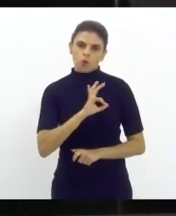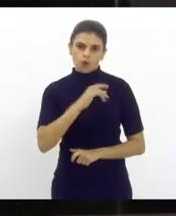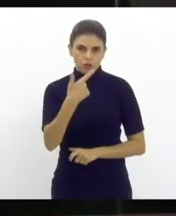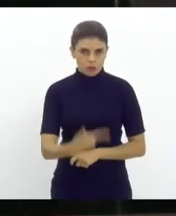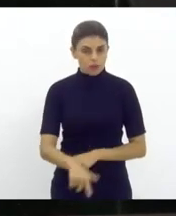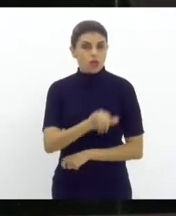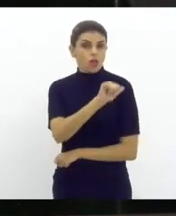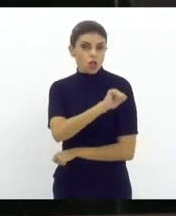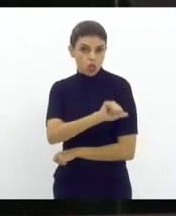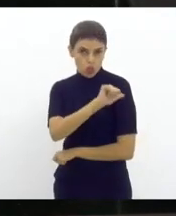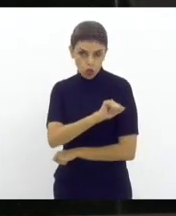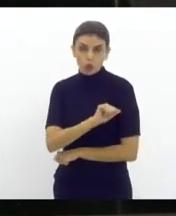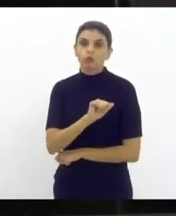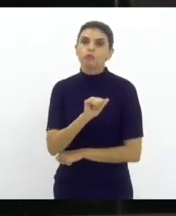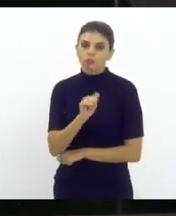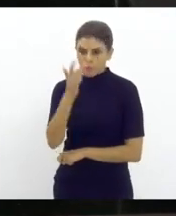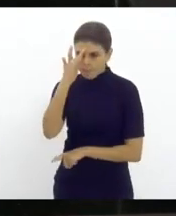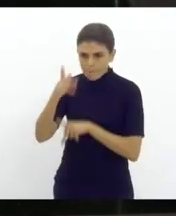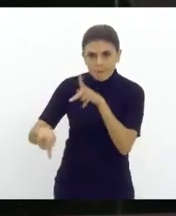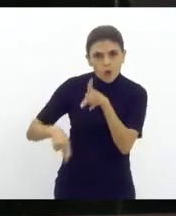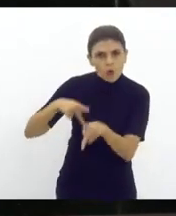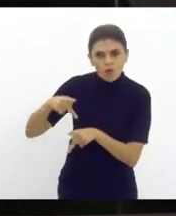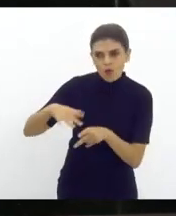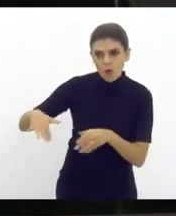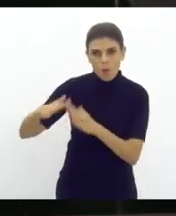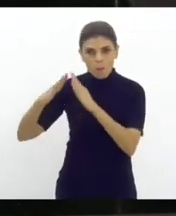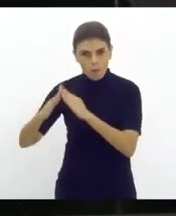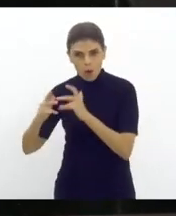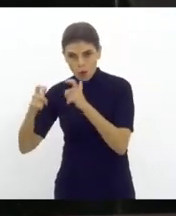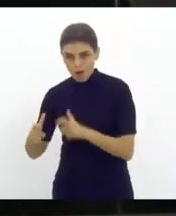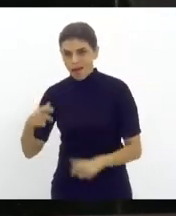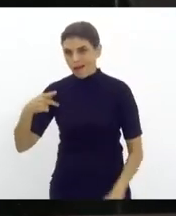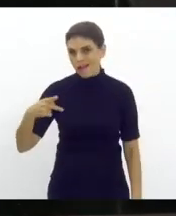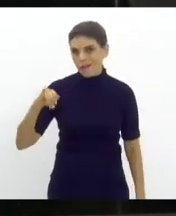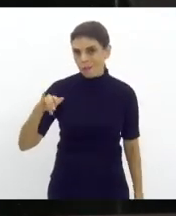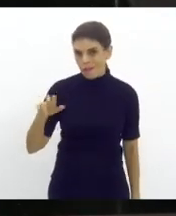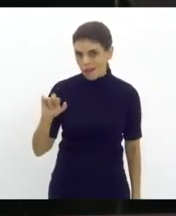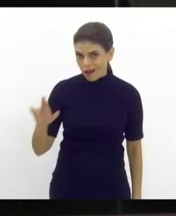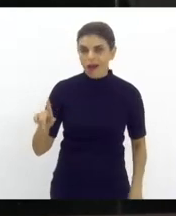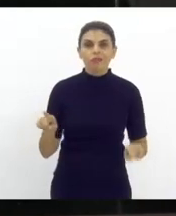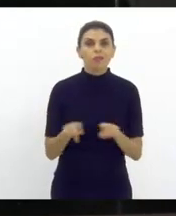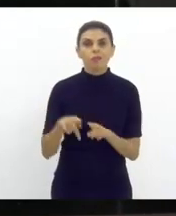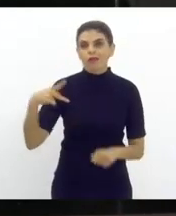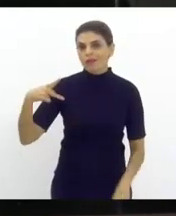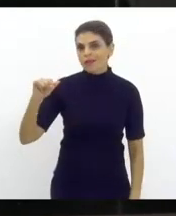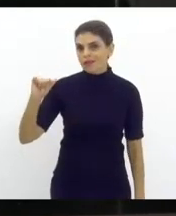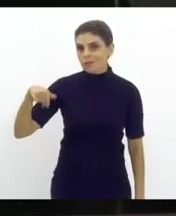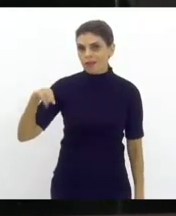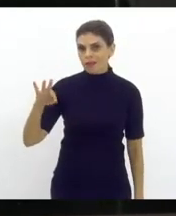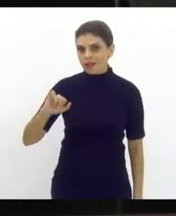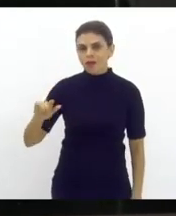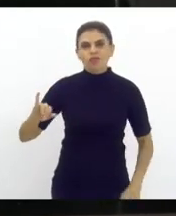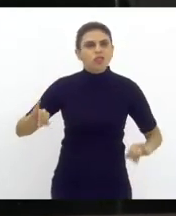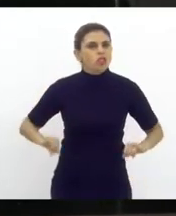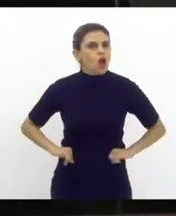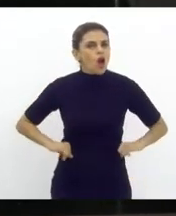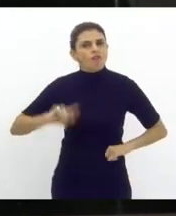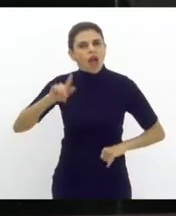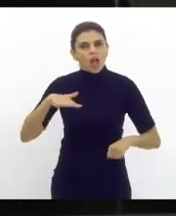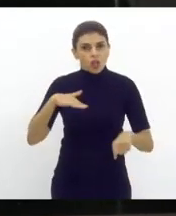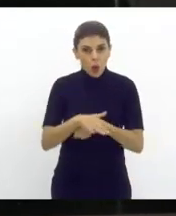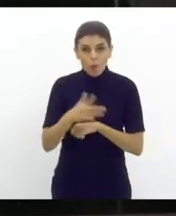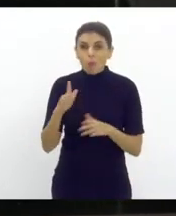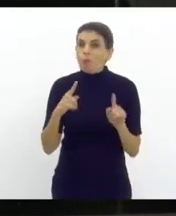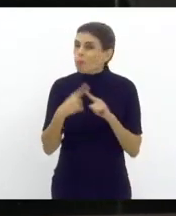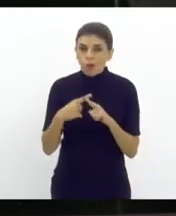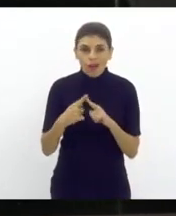vai fazer a diferença onde a população do Pilar ali e do Pantanal que vem sofrendo normalmente à noite que esses vagabundos estão indo para